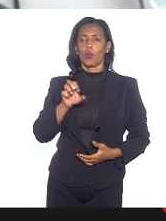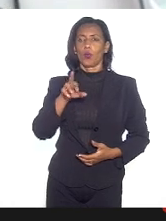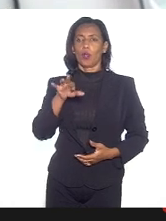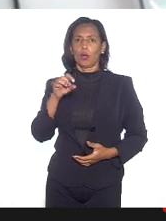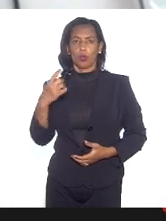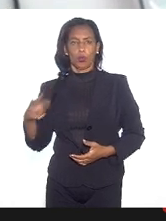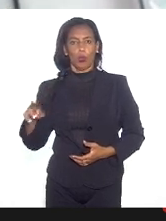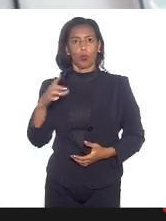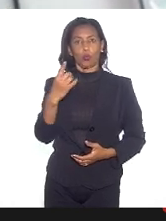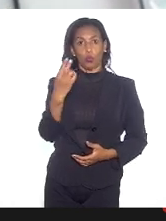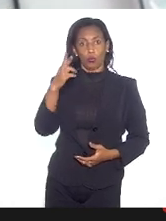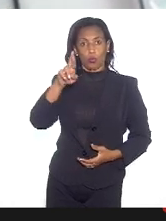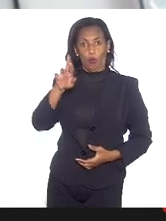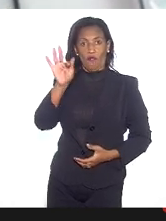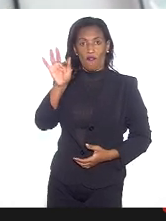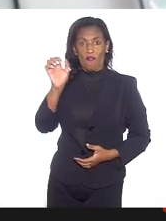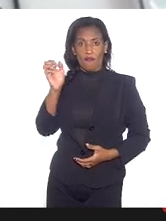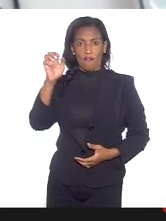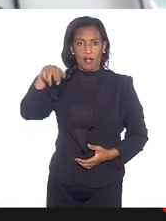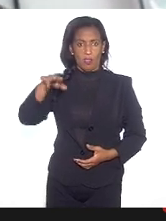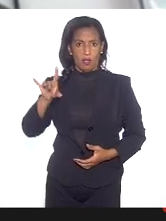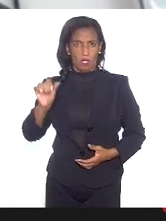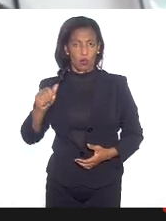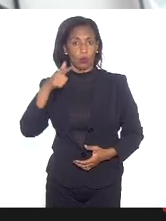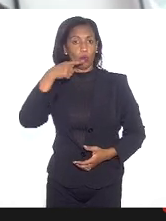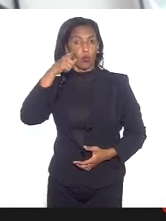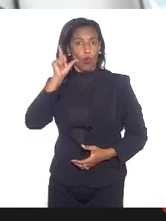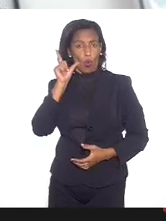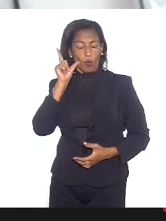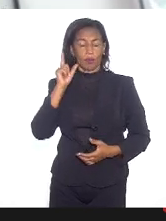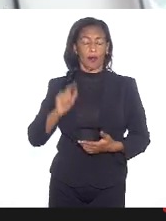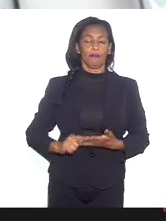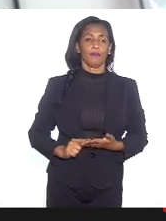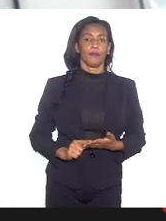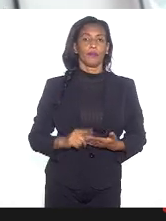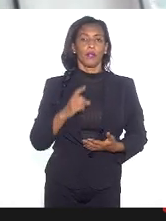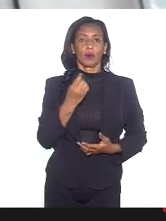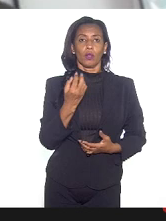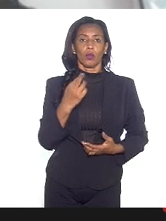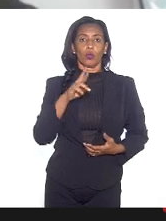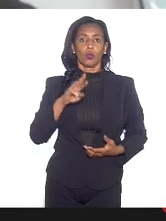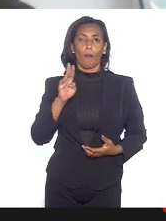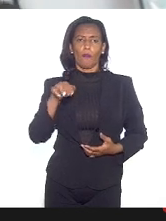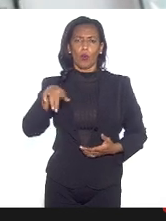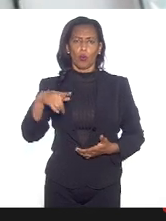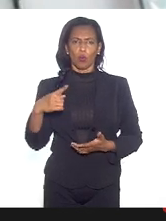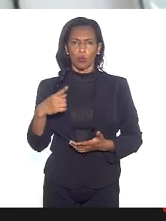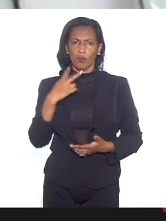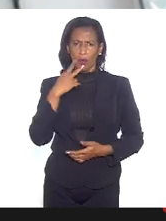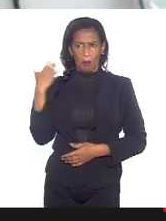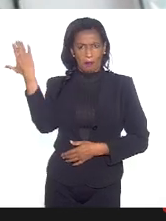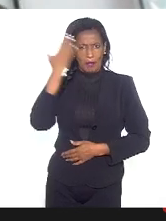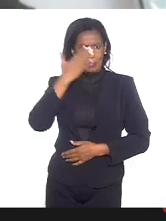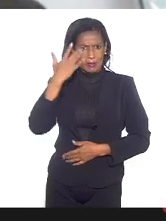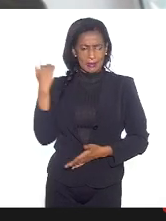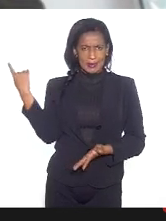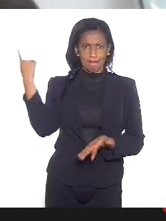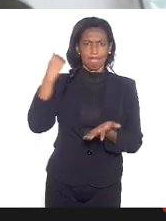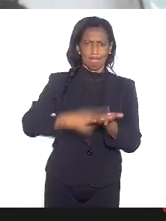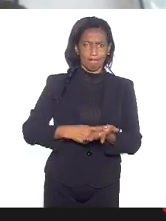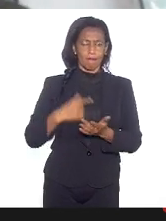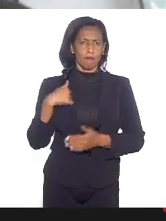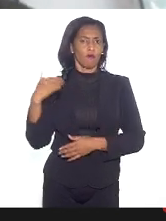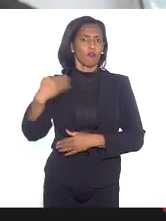Fernando, que ontem o procurador-geral, doutor Bruno, disse que estaria, confirmou a presença, disse que estaria